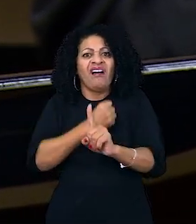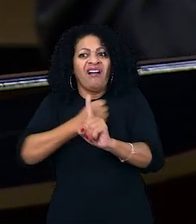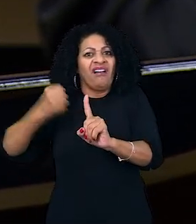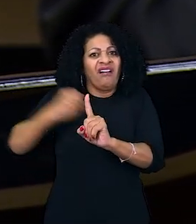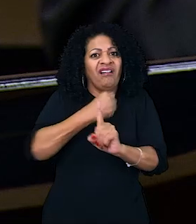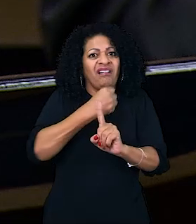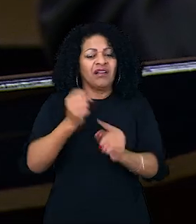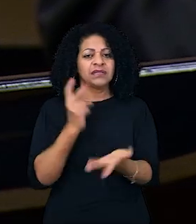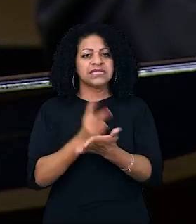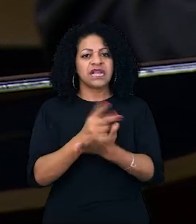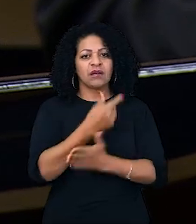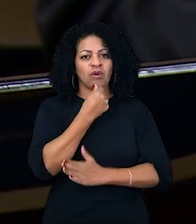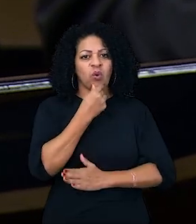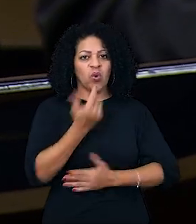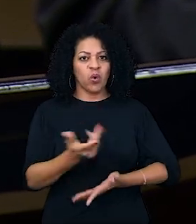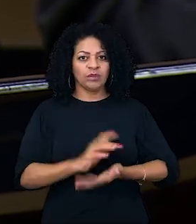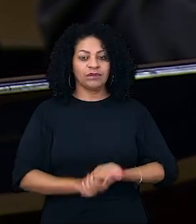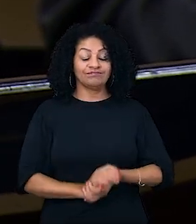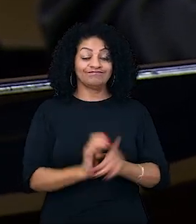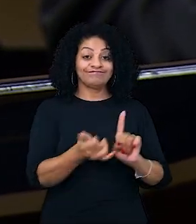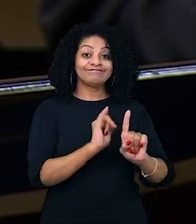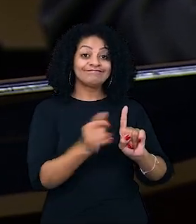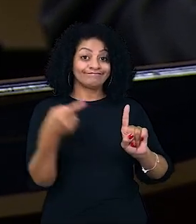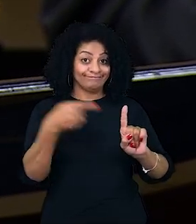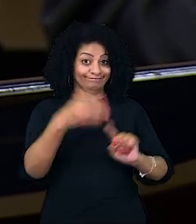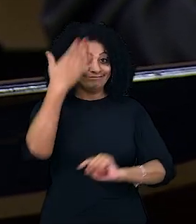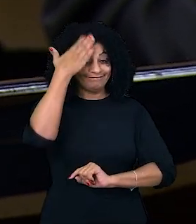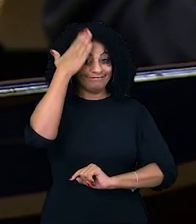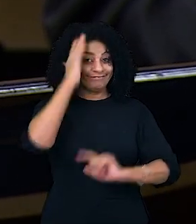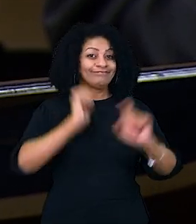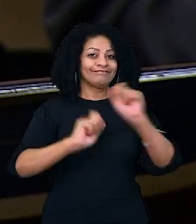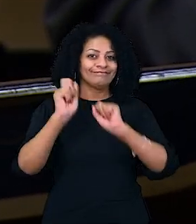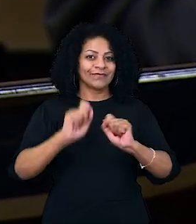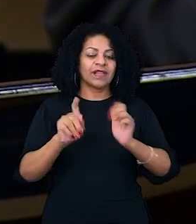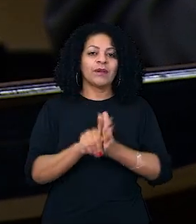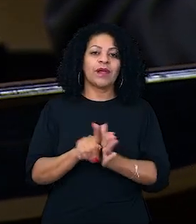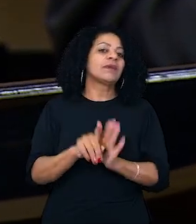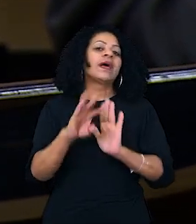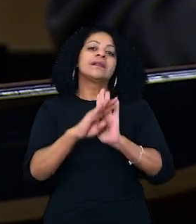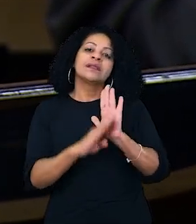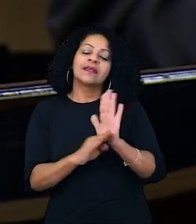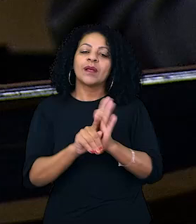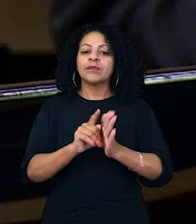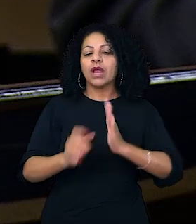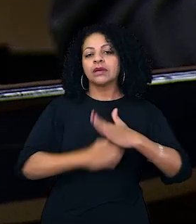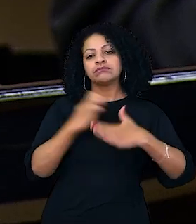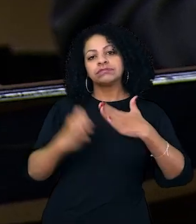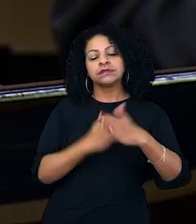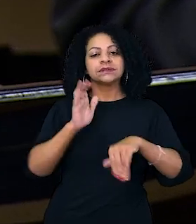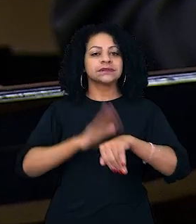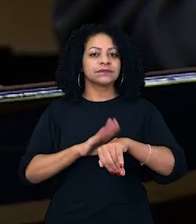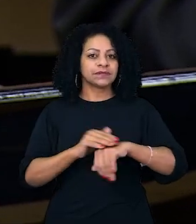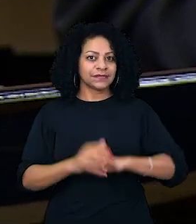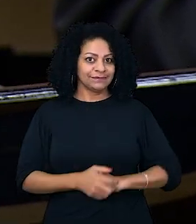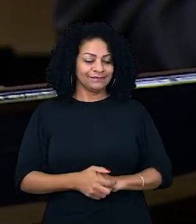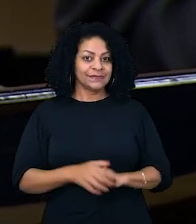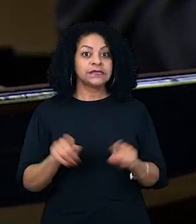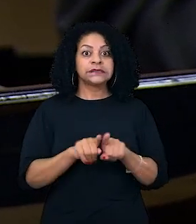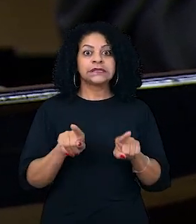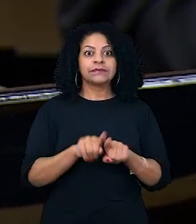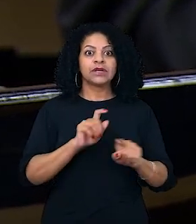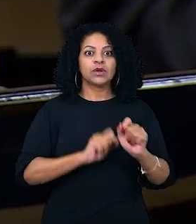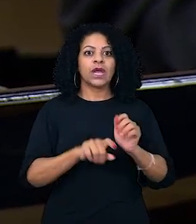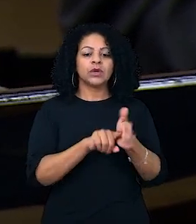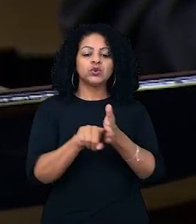bartender. Entretanto, para a relatora, as teses foram refutadas pela empresa e o exame da